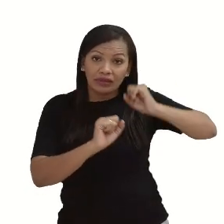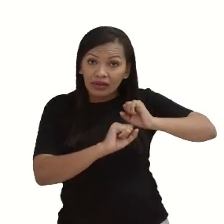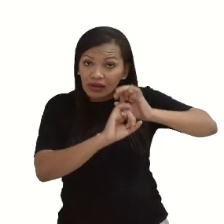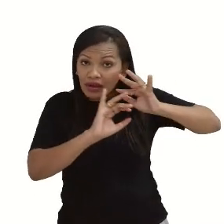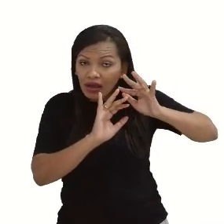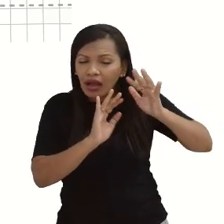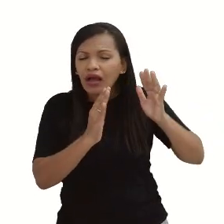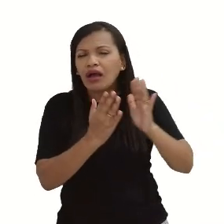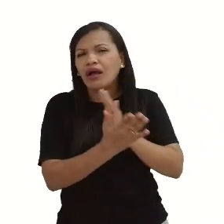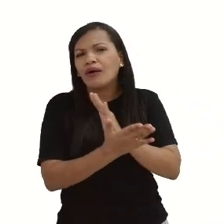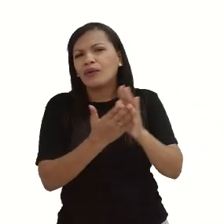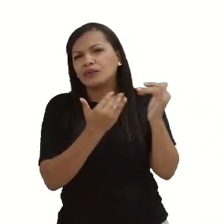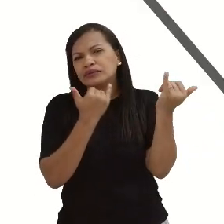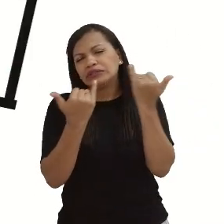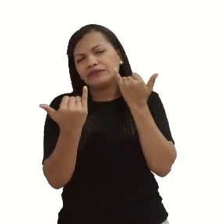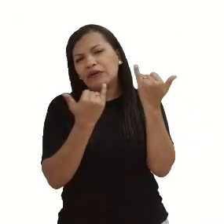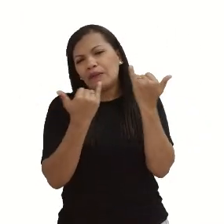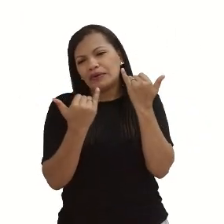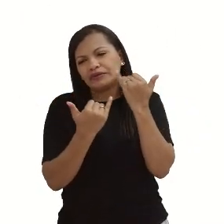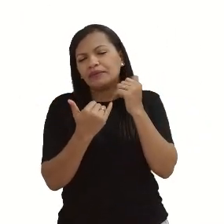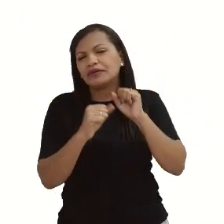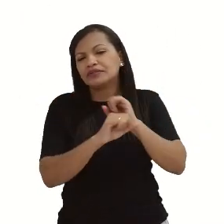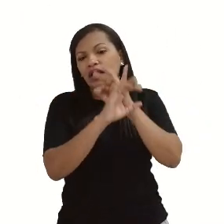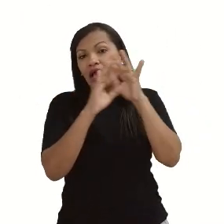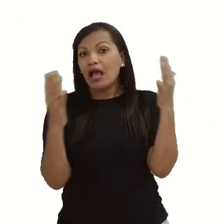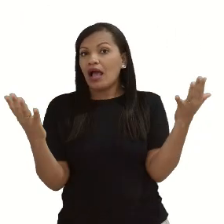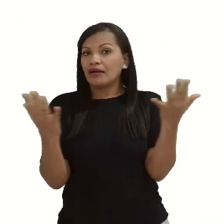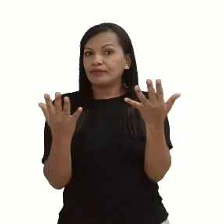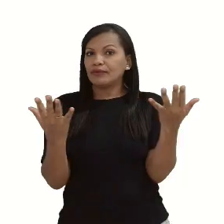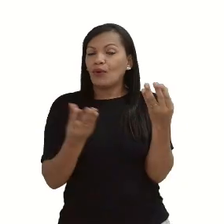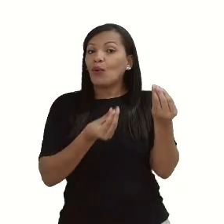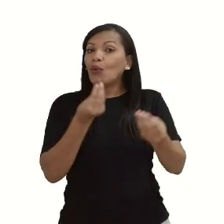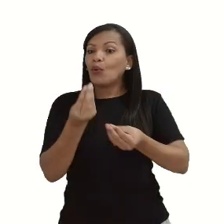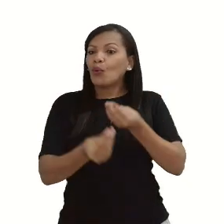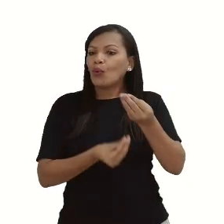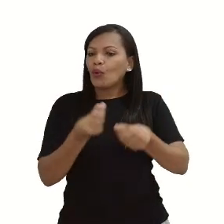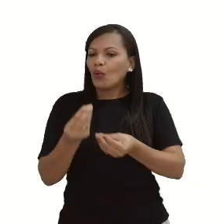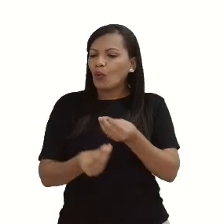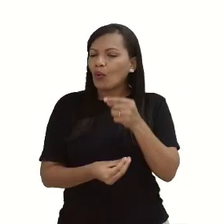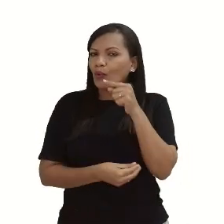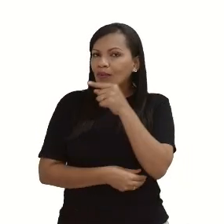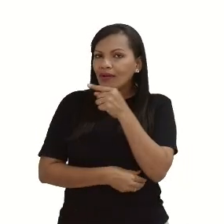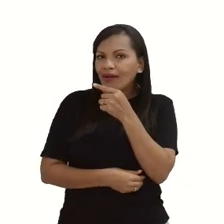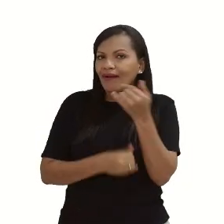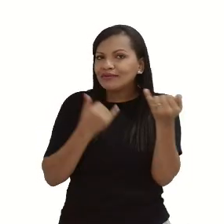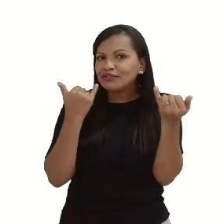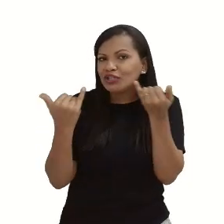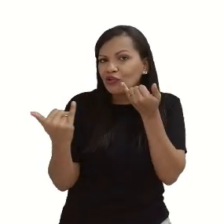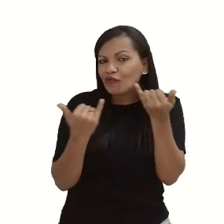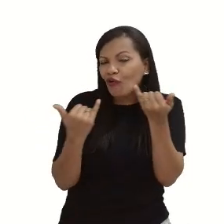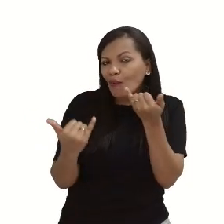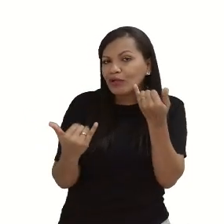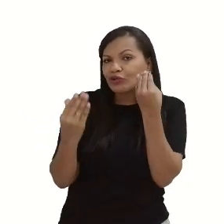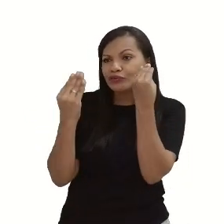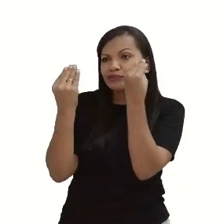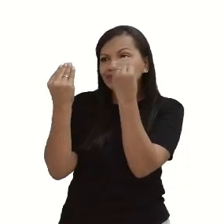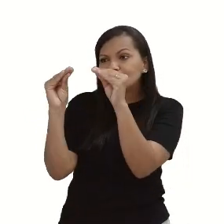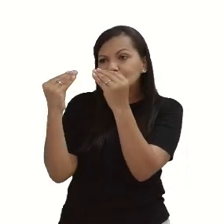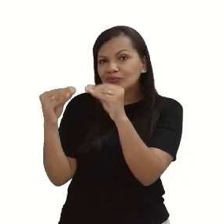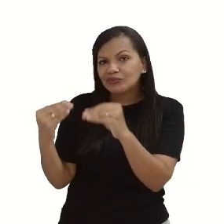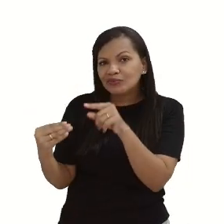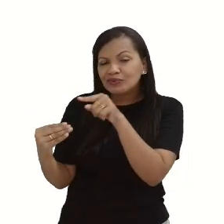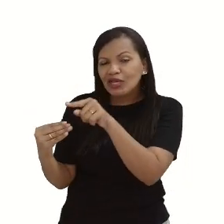determinadas informações. Só que o que a gente vai querer fazer agora é como eu transformo essas informações que estão nesse gráfico em